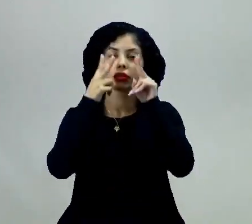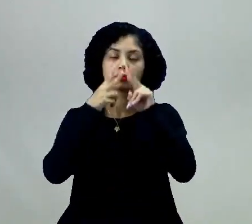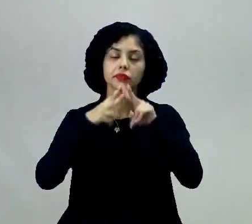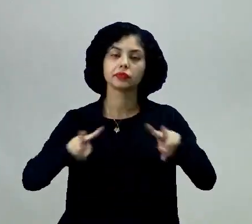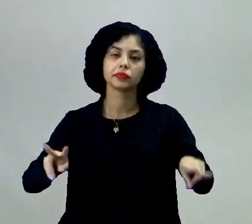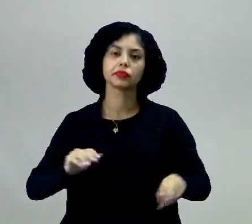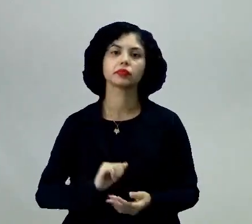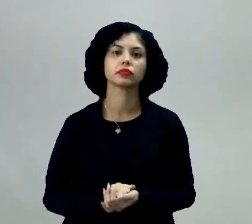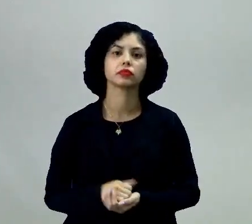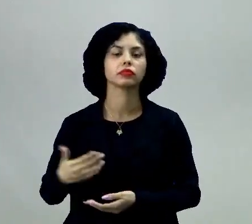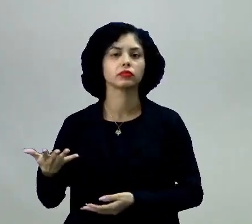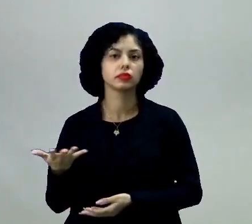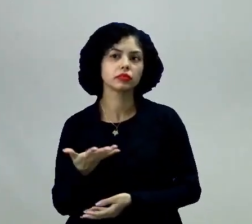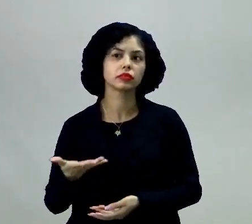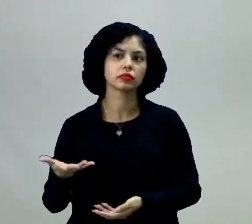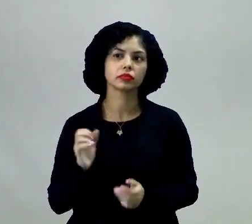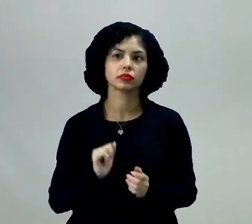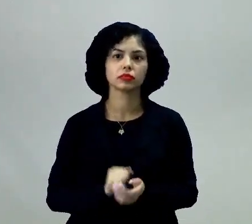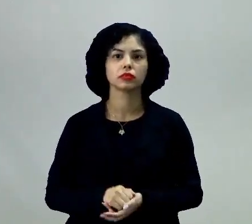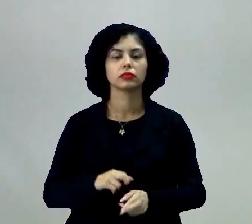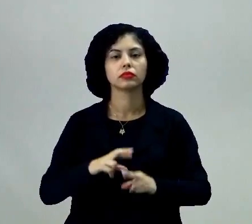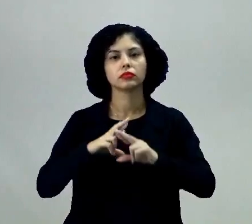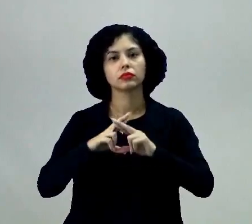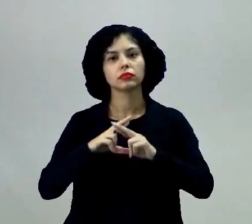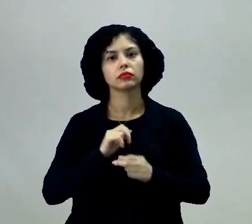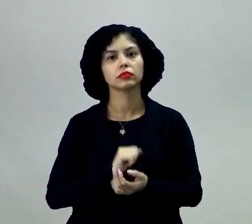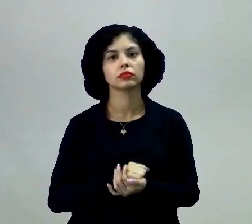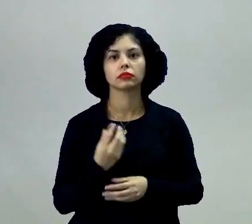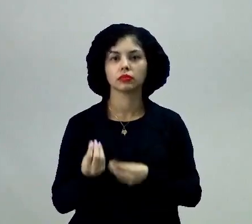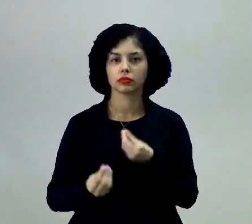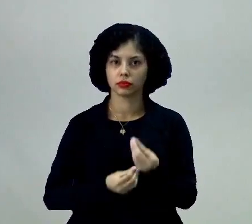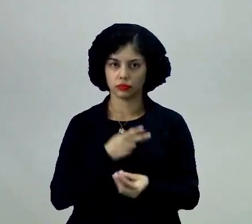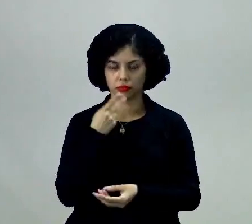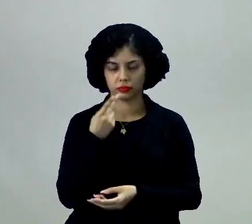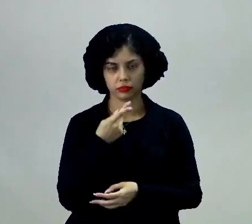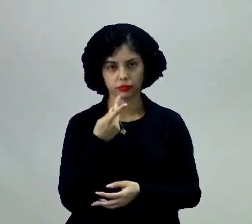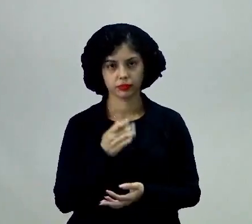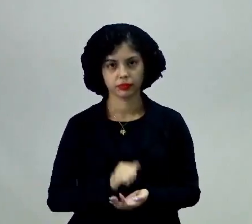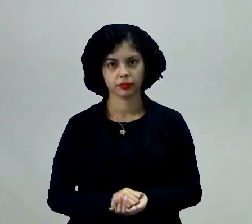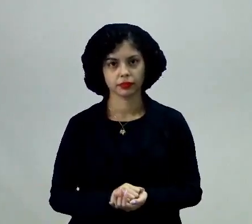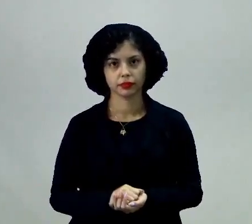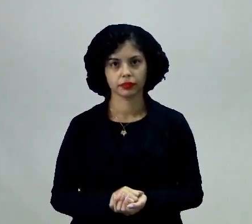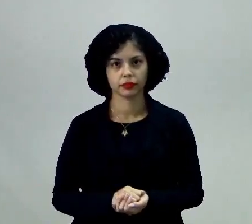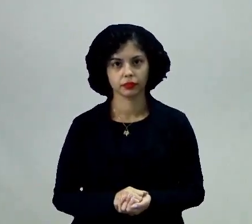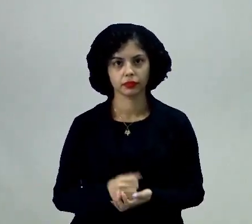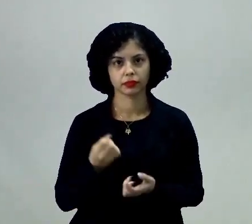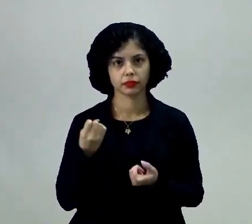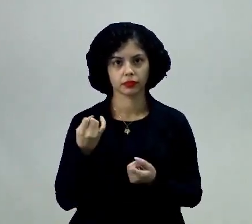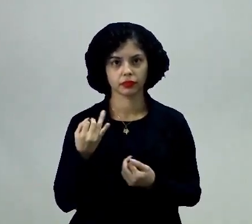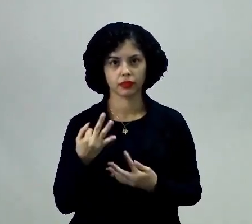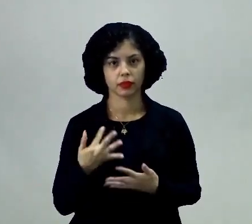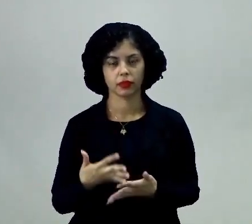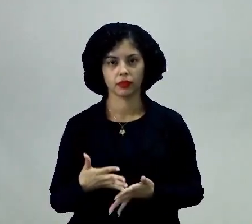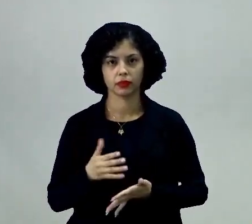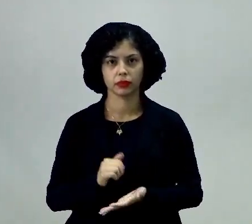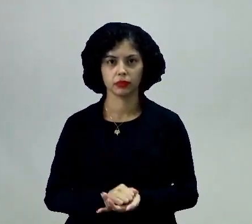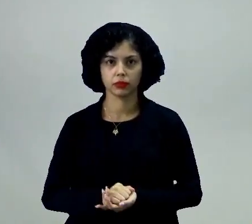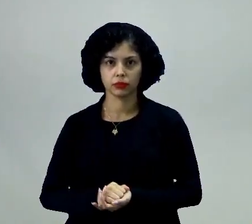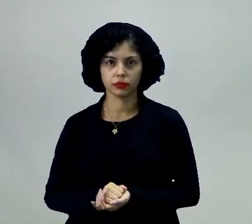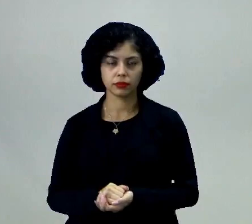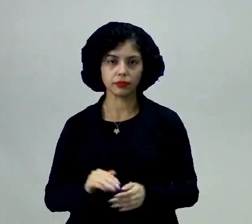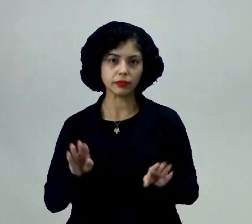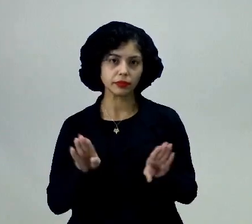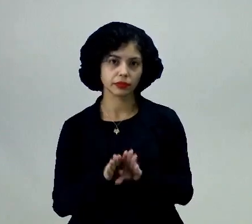visão que está baseada na sustentabilidade, como foi citado na explicação anterior, em